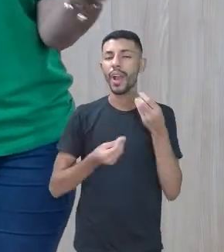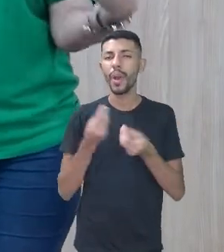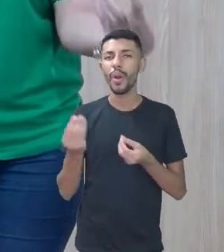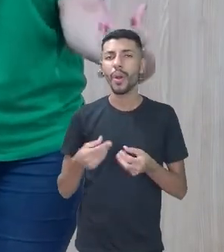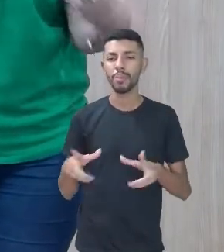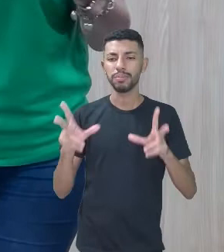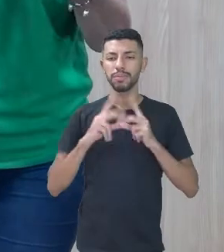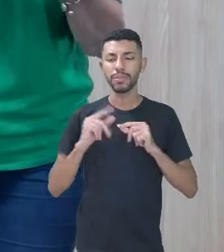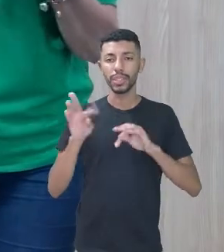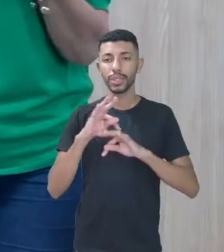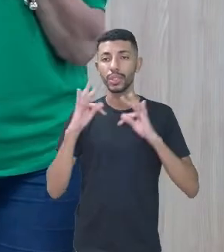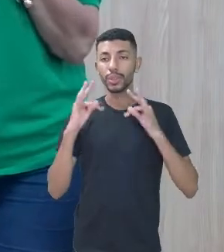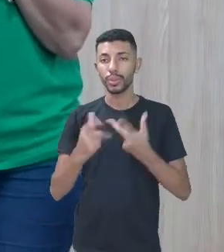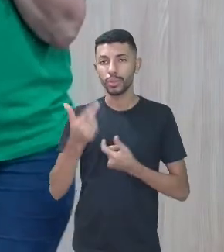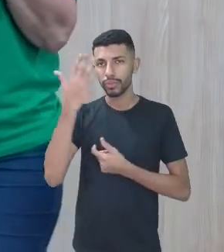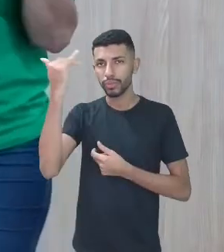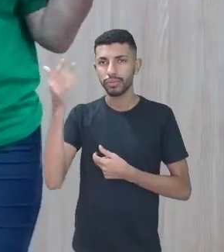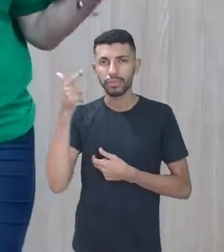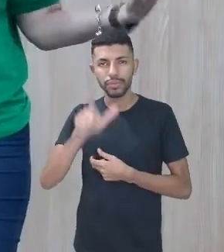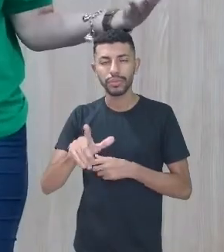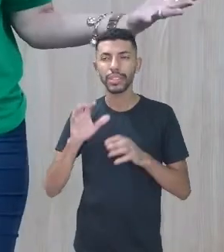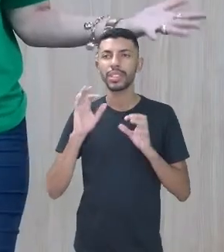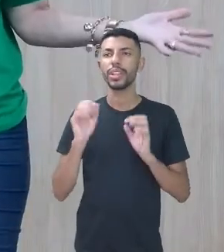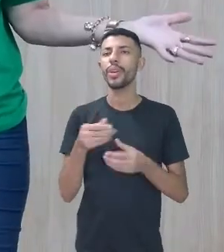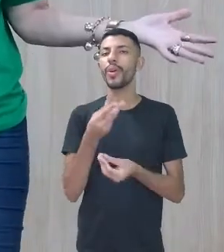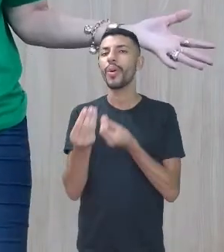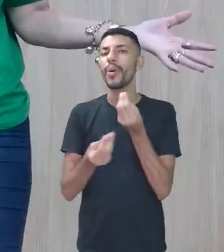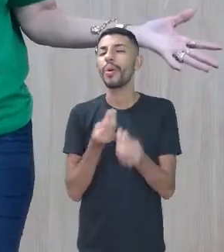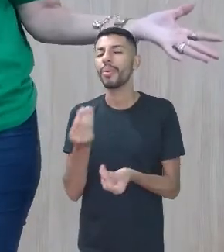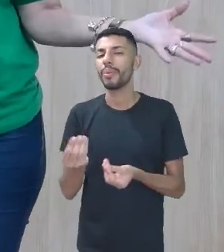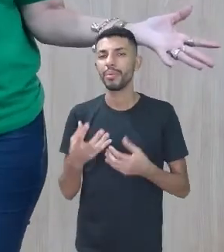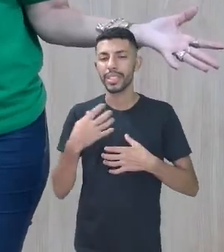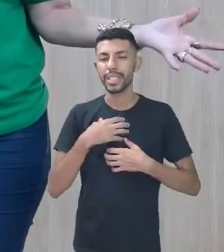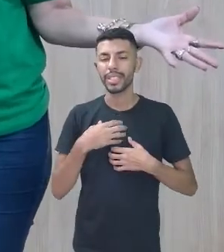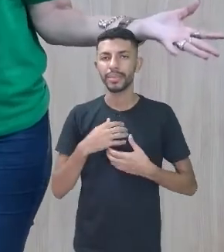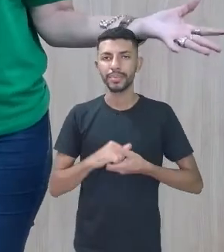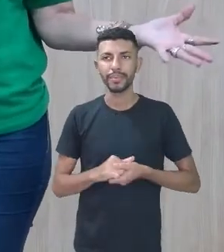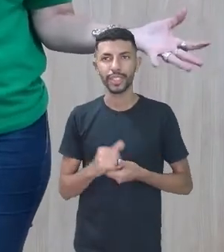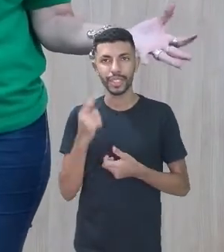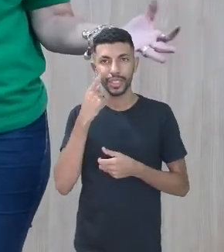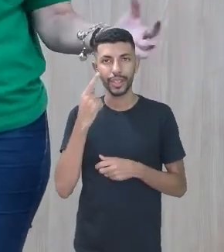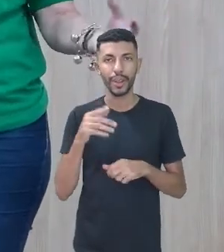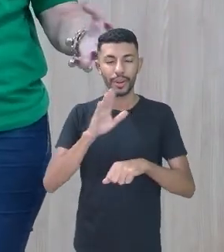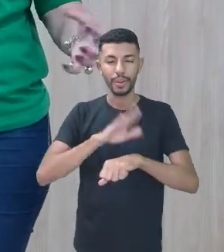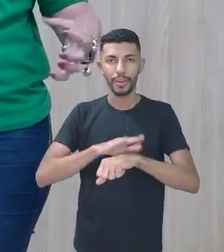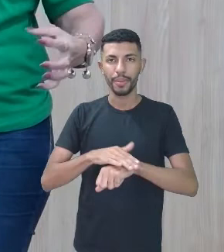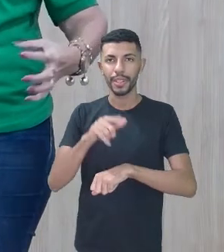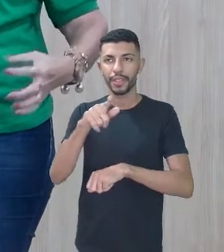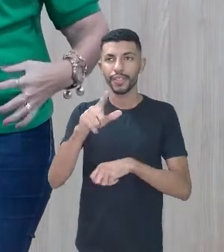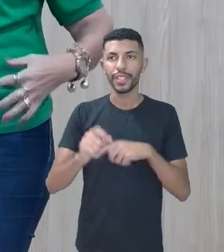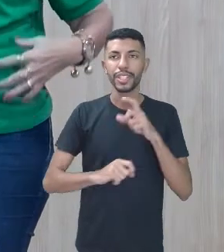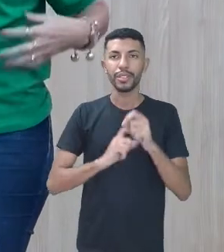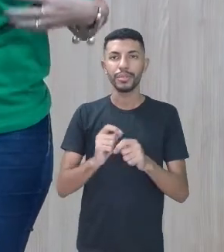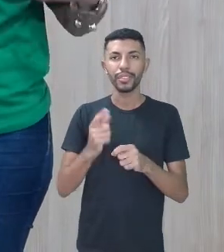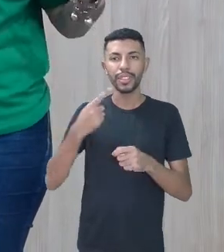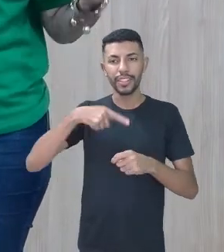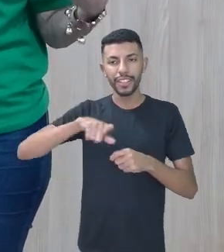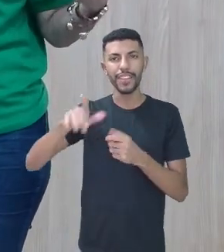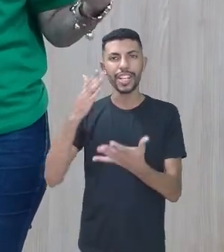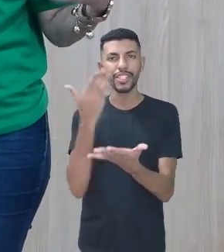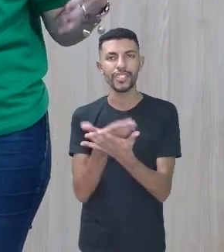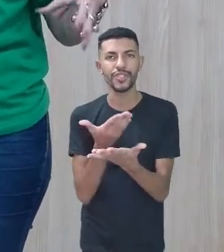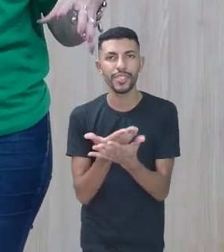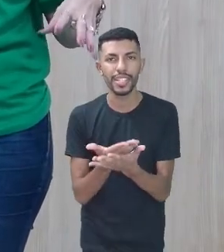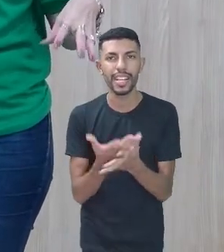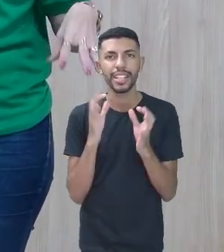esse sucesso e que vocês vão sentir que vocês merecem todo esse sucesso? A partir do momento que vocês vão